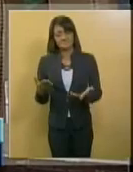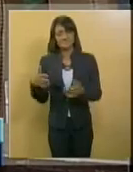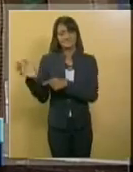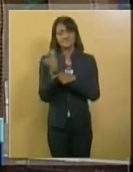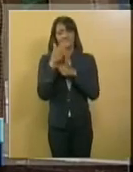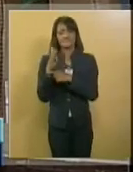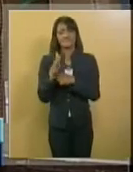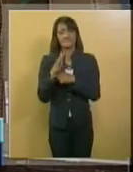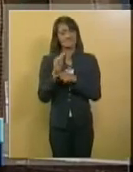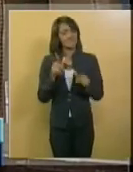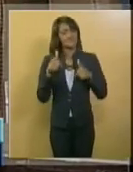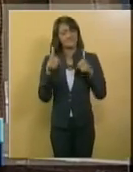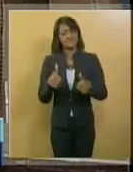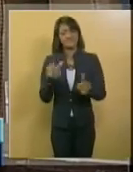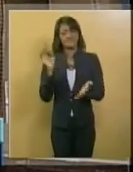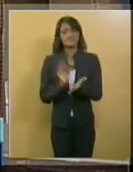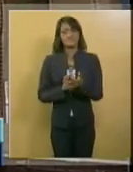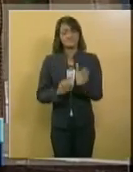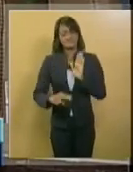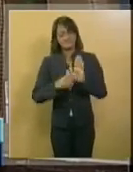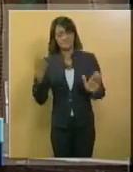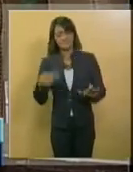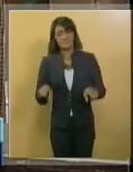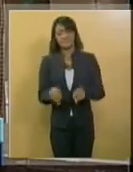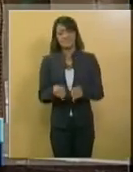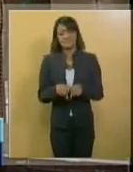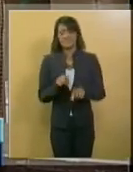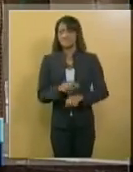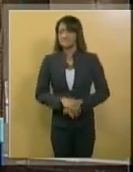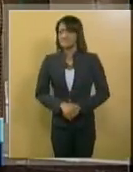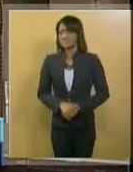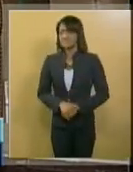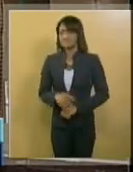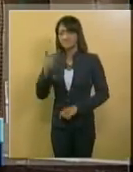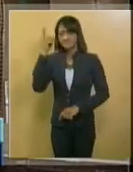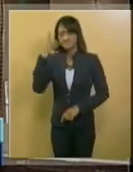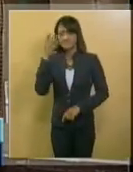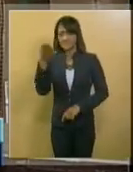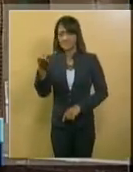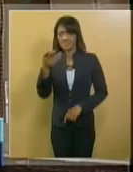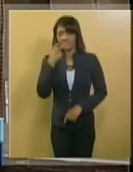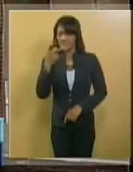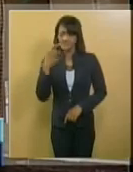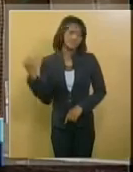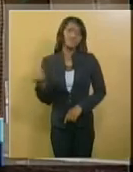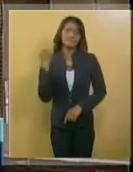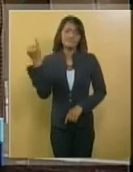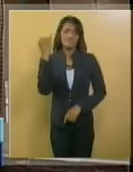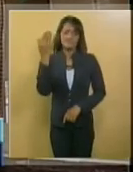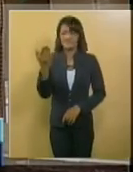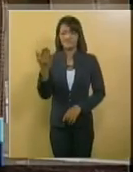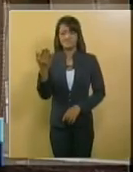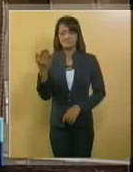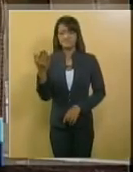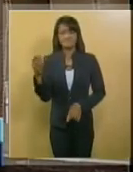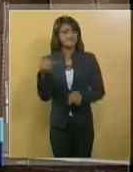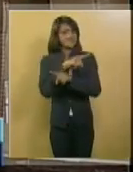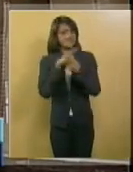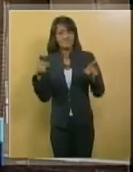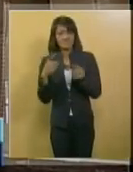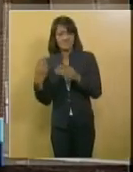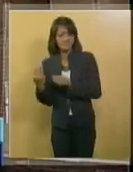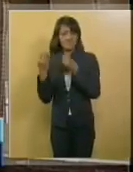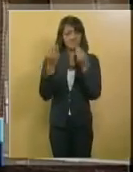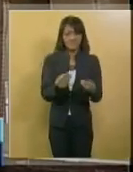da microchipagem, da esterilização cirúrgica. Senhores, o deputado falou algo fantástico. Eles não dão